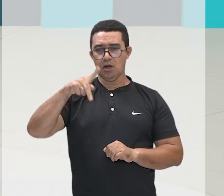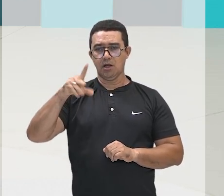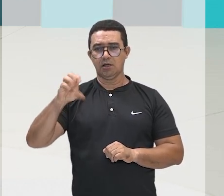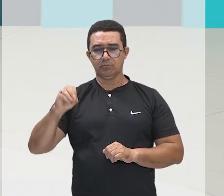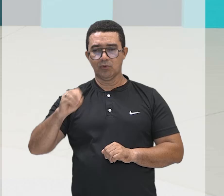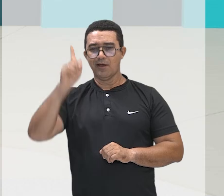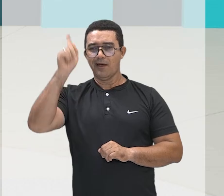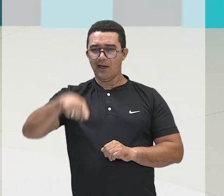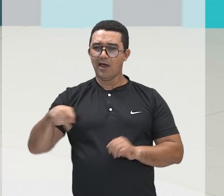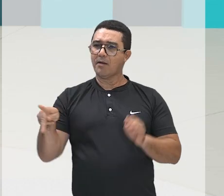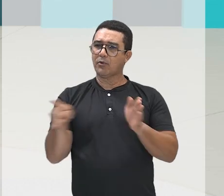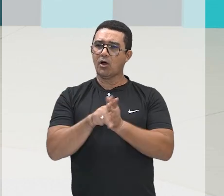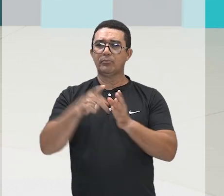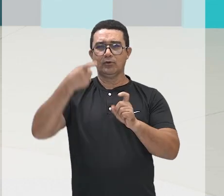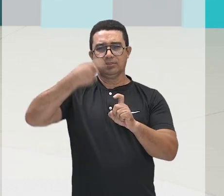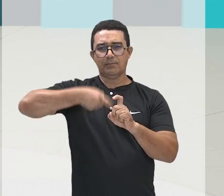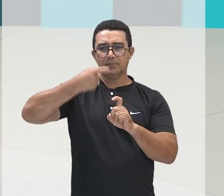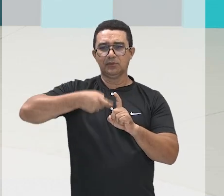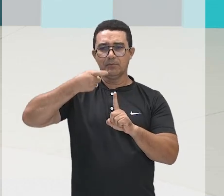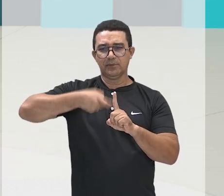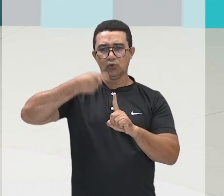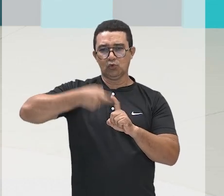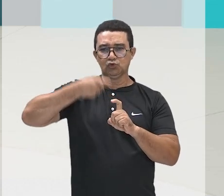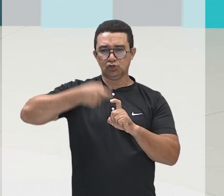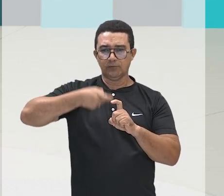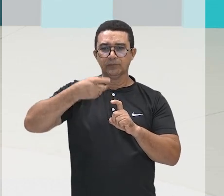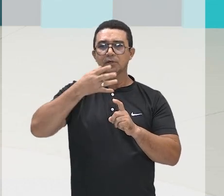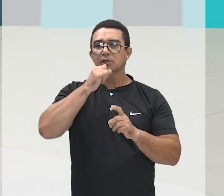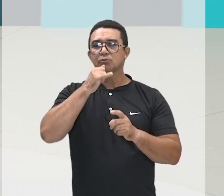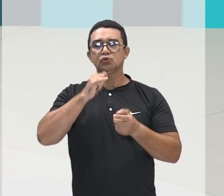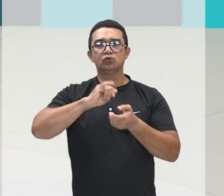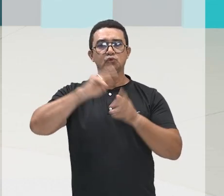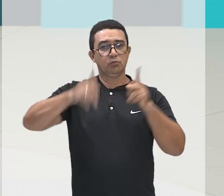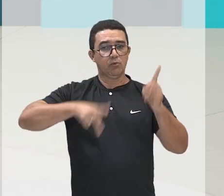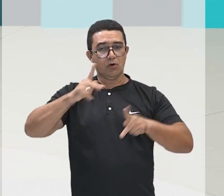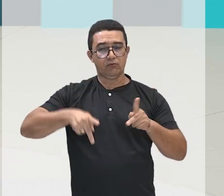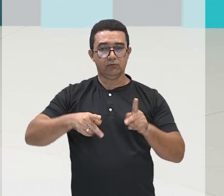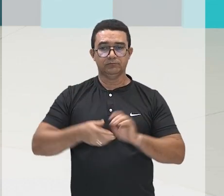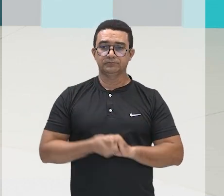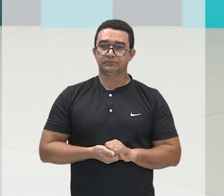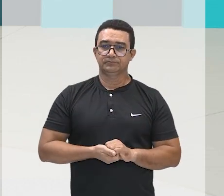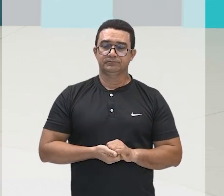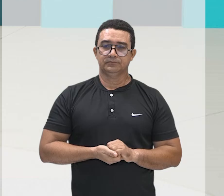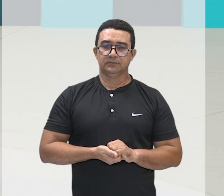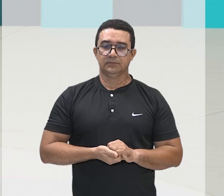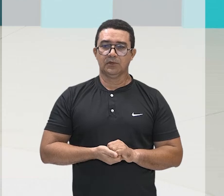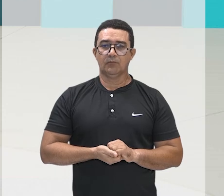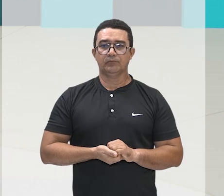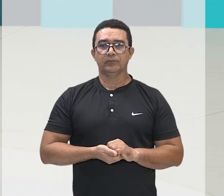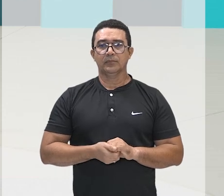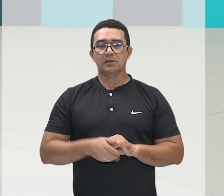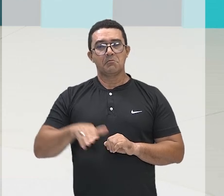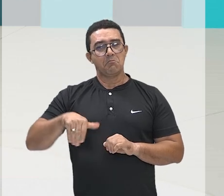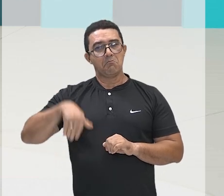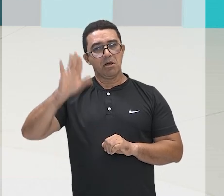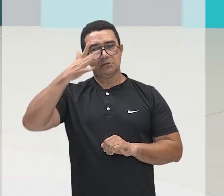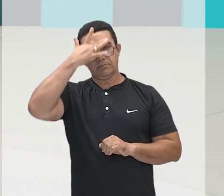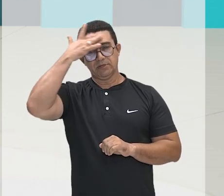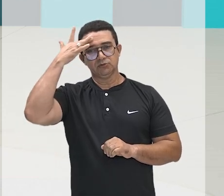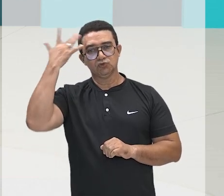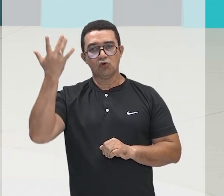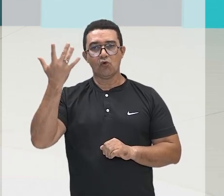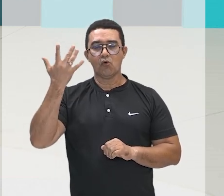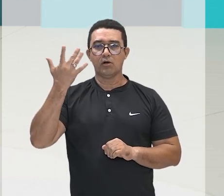na mitologia desses povos. Então, para eles, quanto mais você especializava, quanto mais você